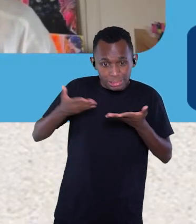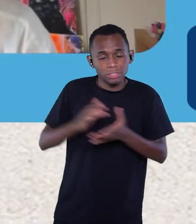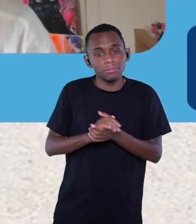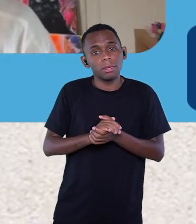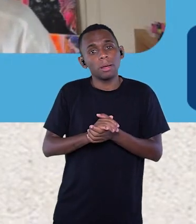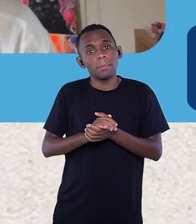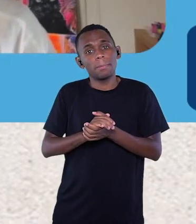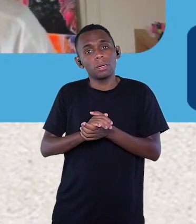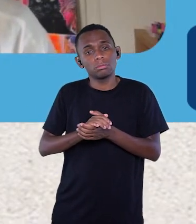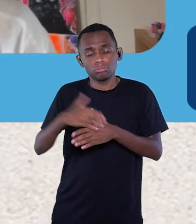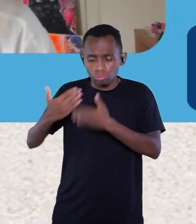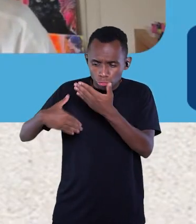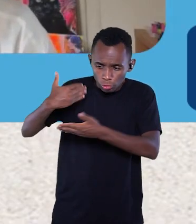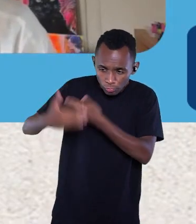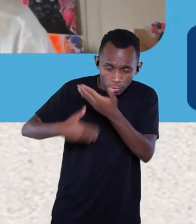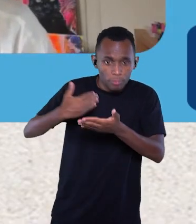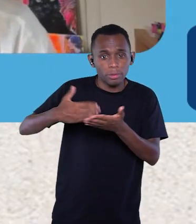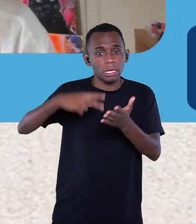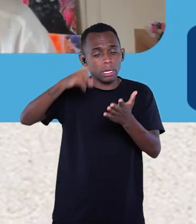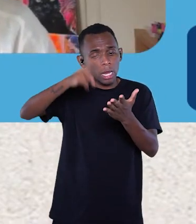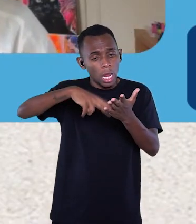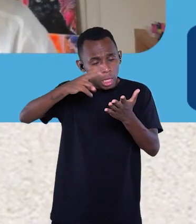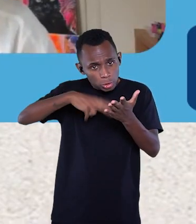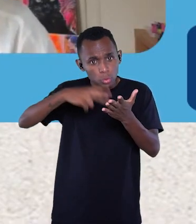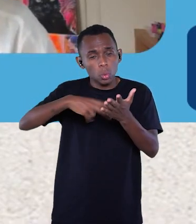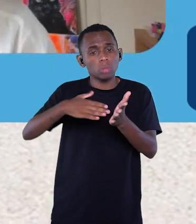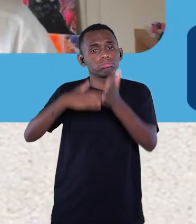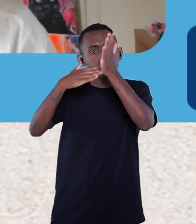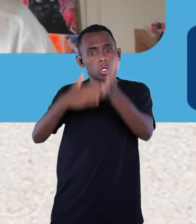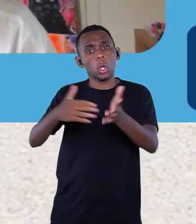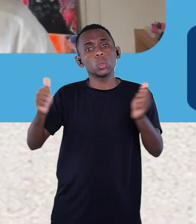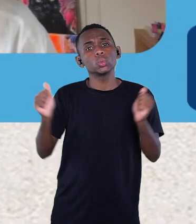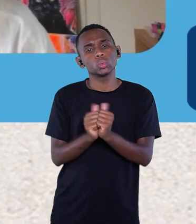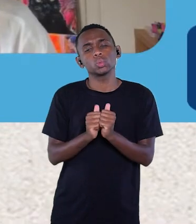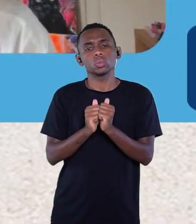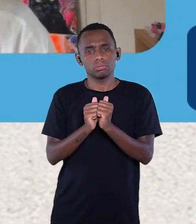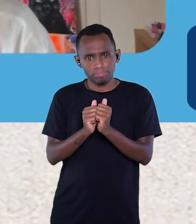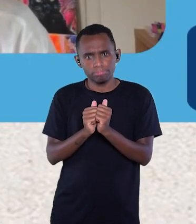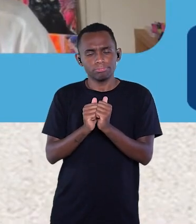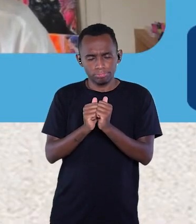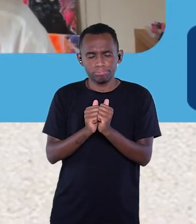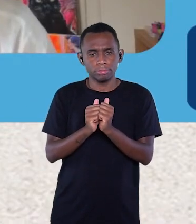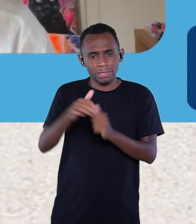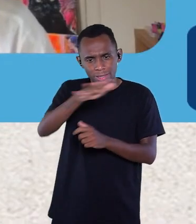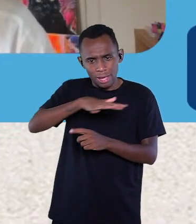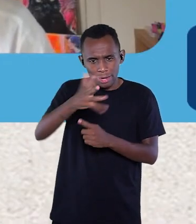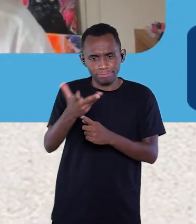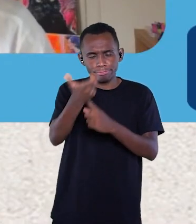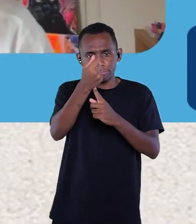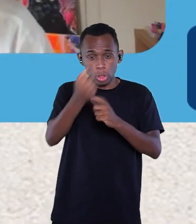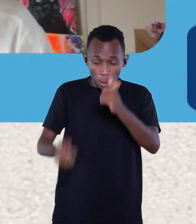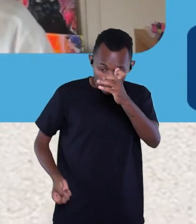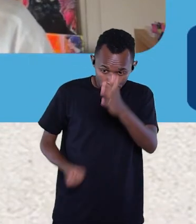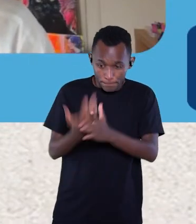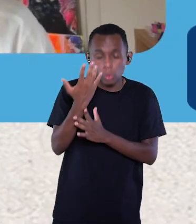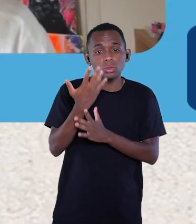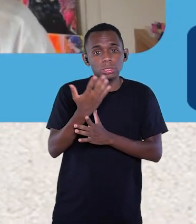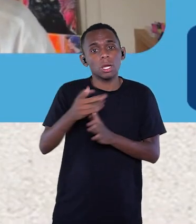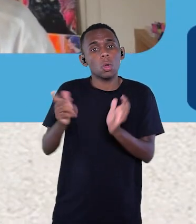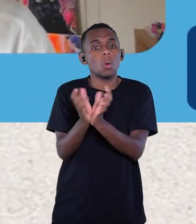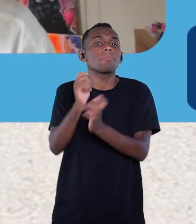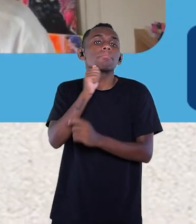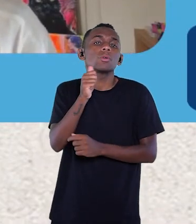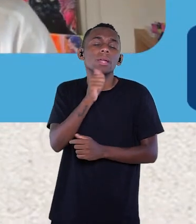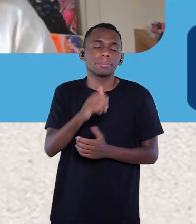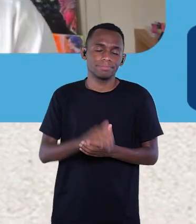a seguir nessa leitura e caminhar com você por esse caminho da arte produzida por essas